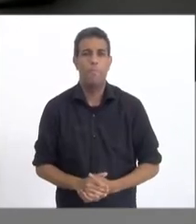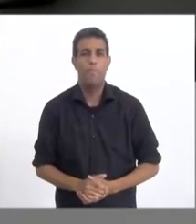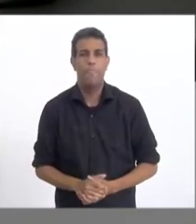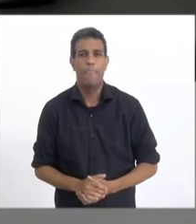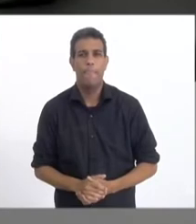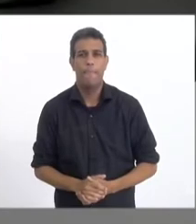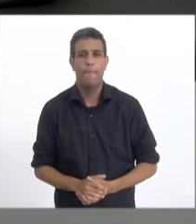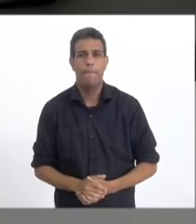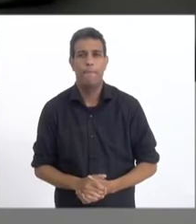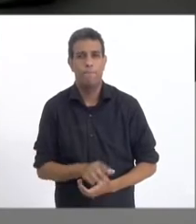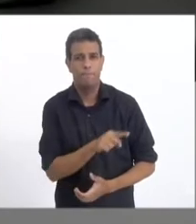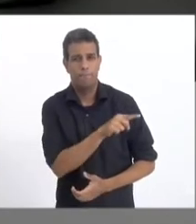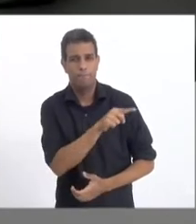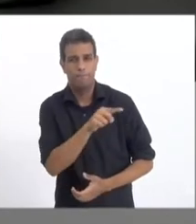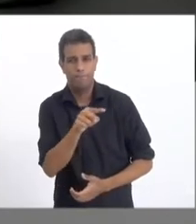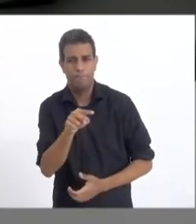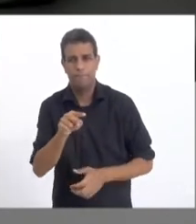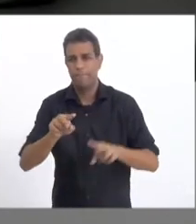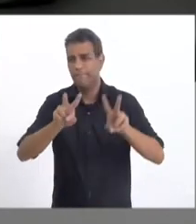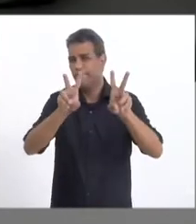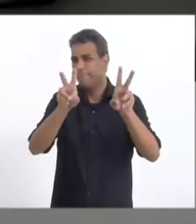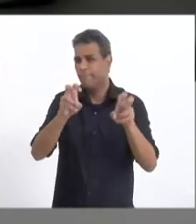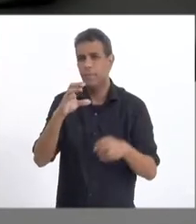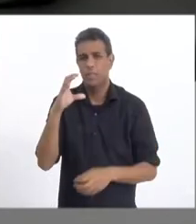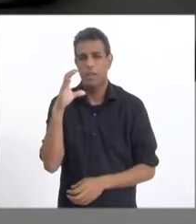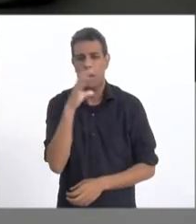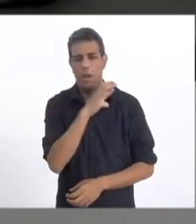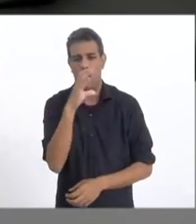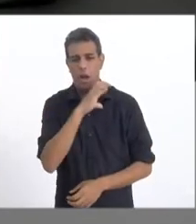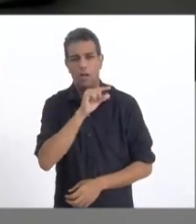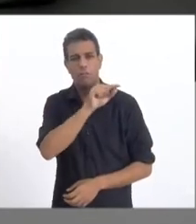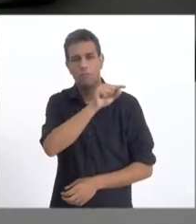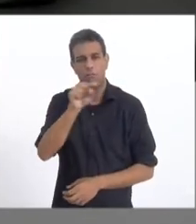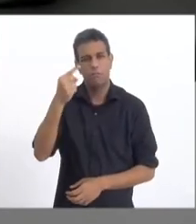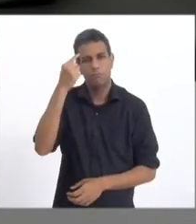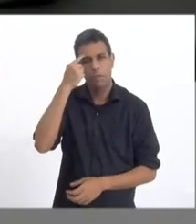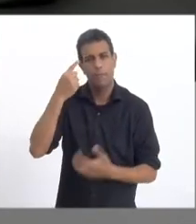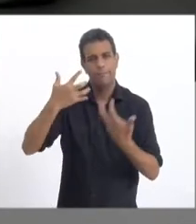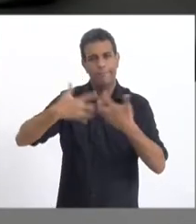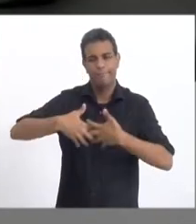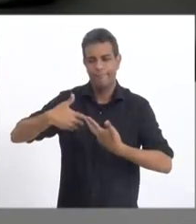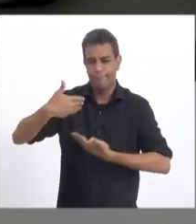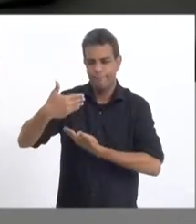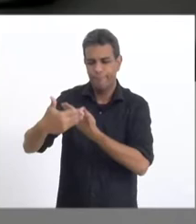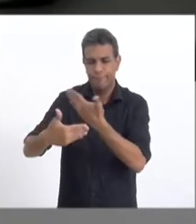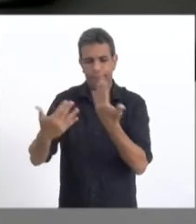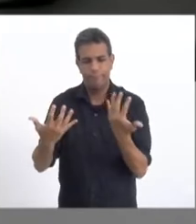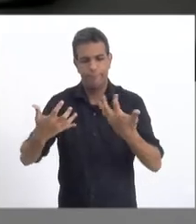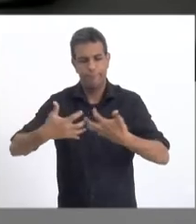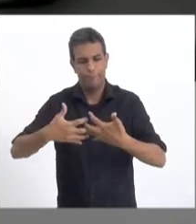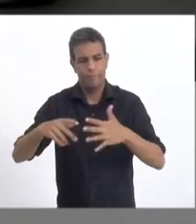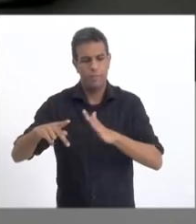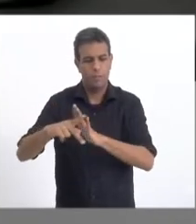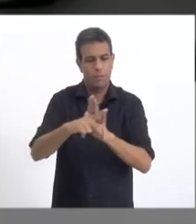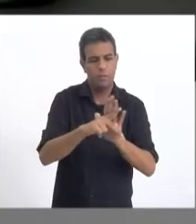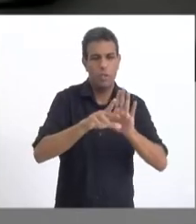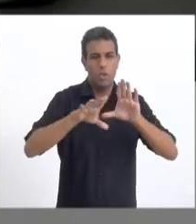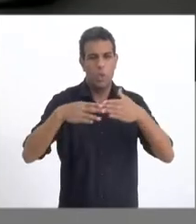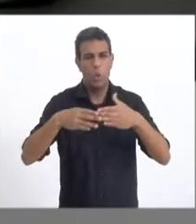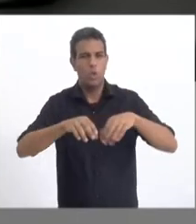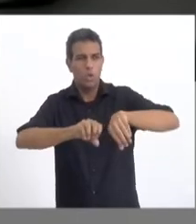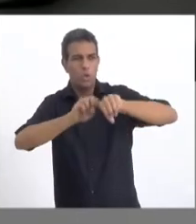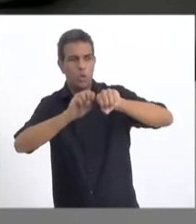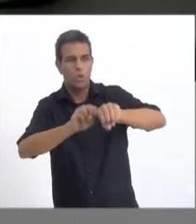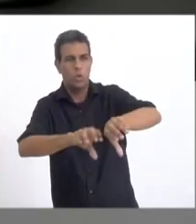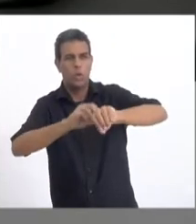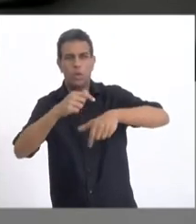Bem, para essa fala rápida, eu gostaria de trazer aqui uma fala que vai partir do senso comum até a nossa atuação em educação